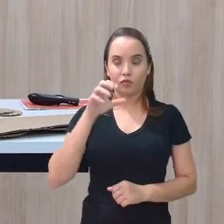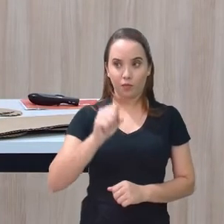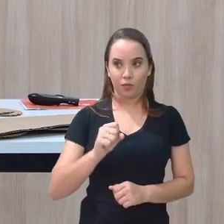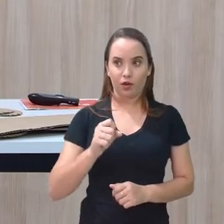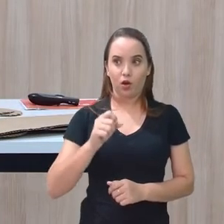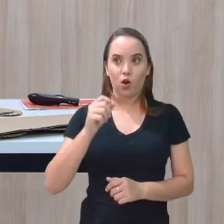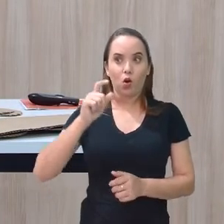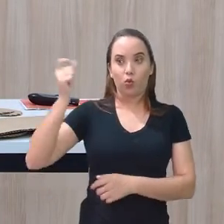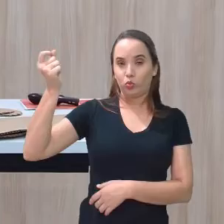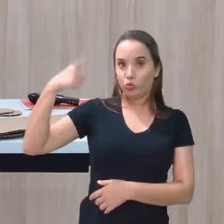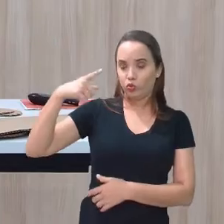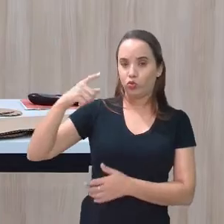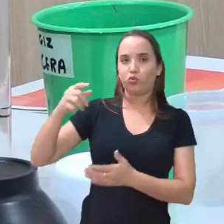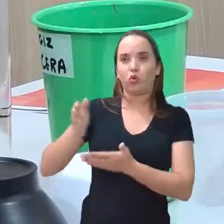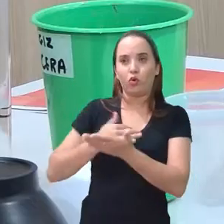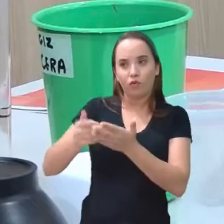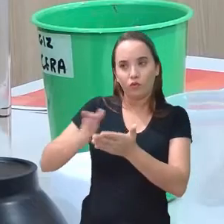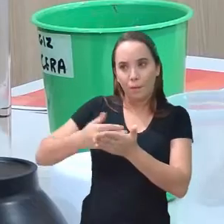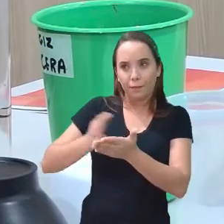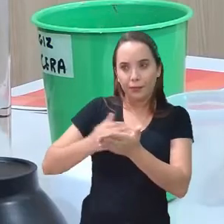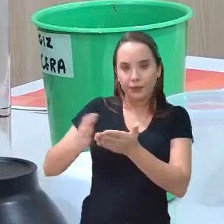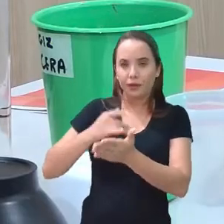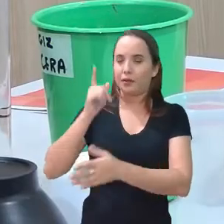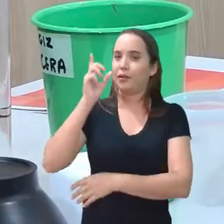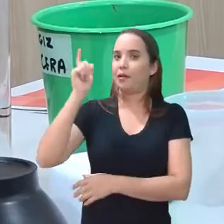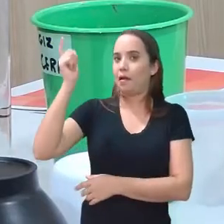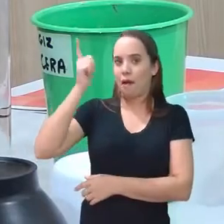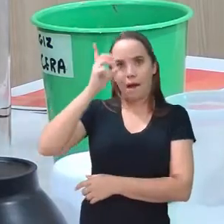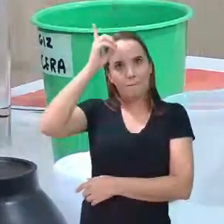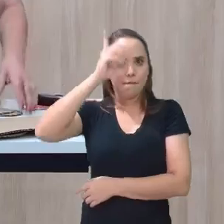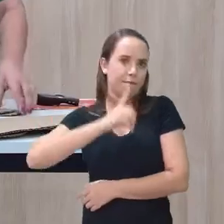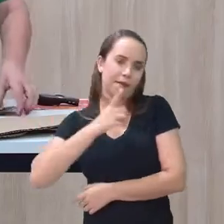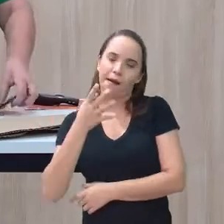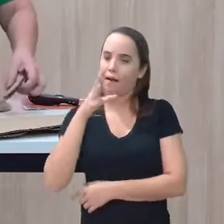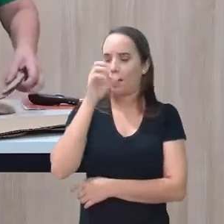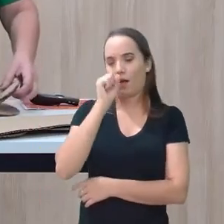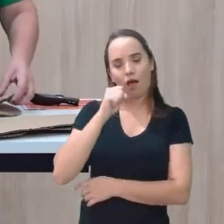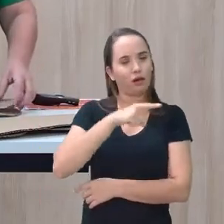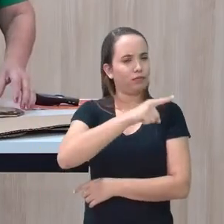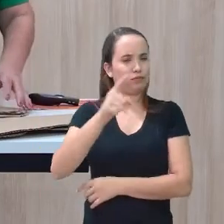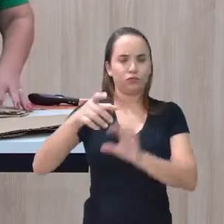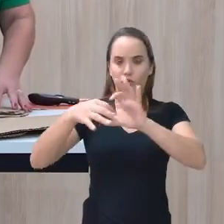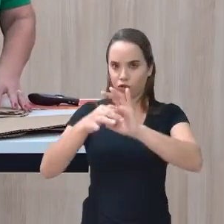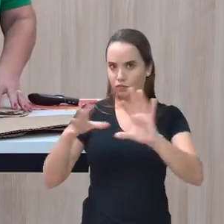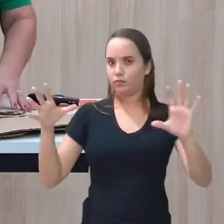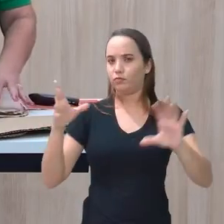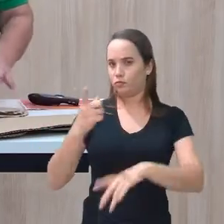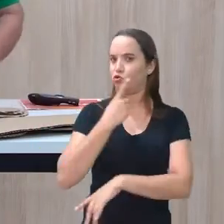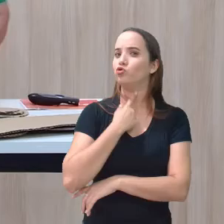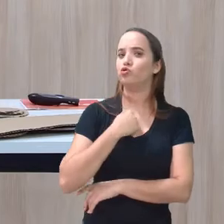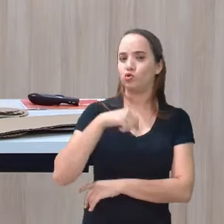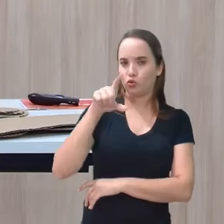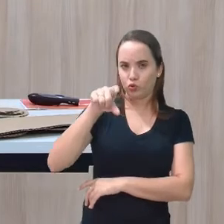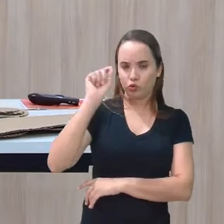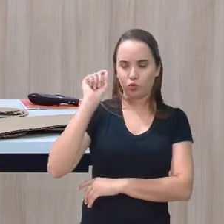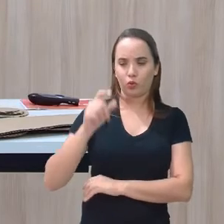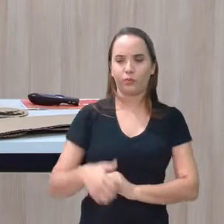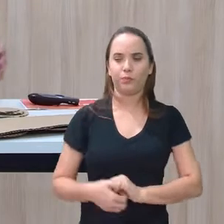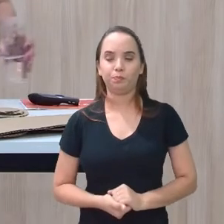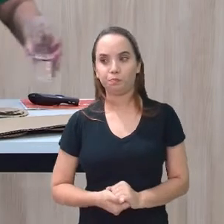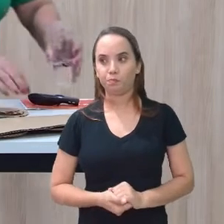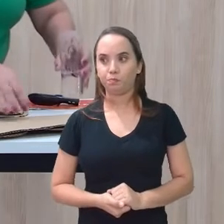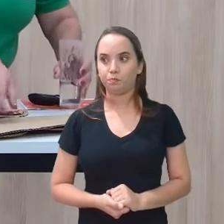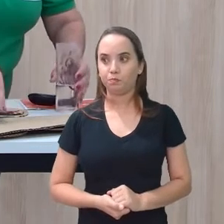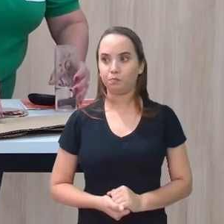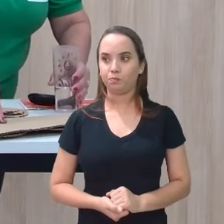que é o maior, vou pintar aí amarelo, laranja, como vocês preferirem. E aí eu trouxe aqui para